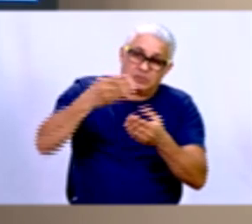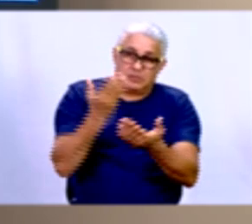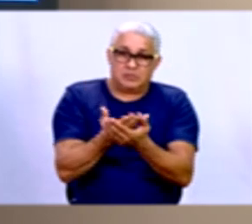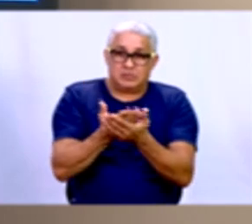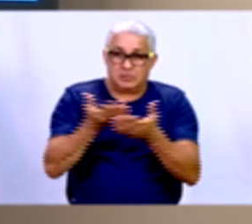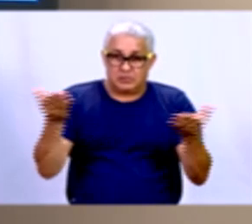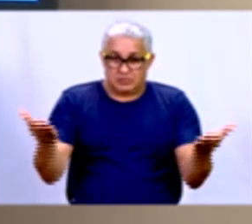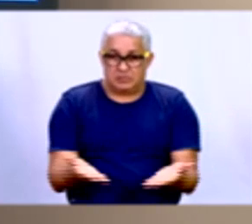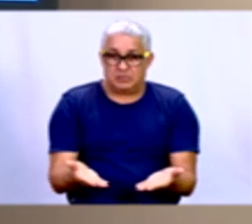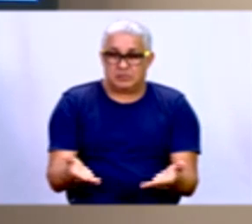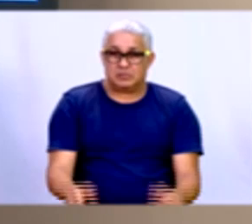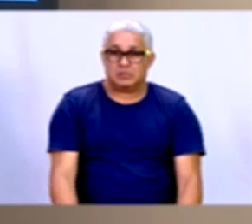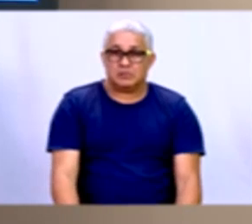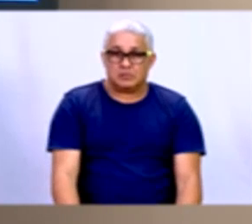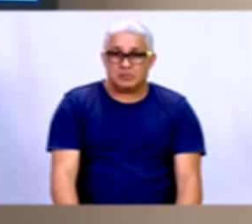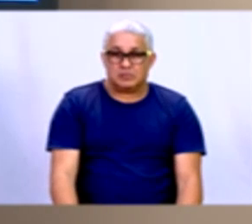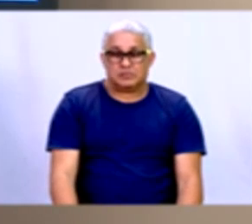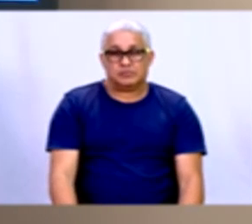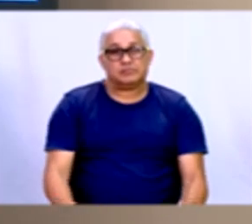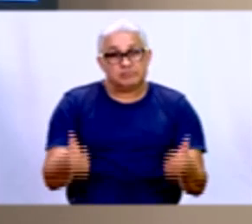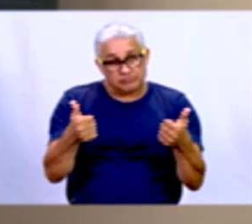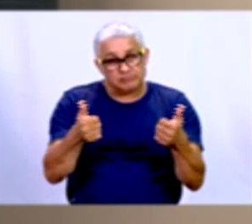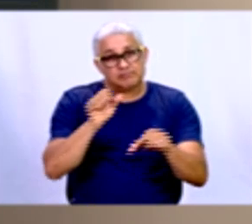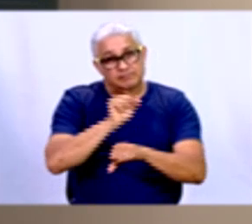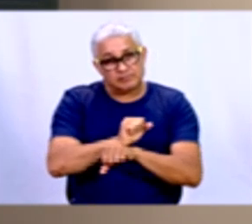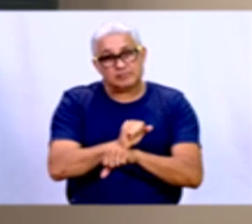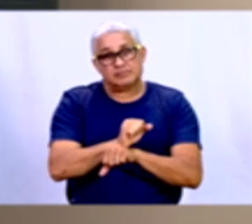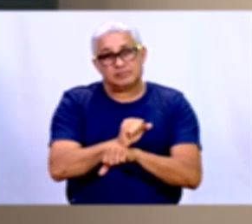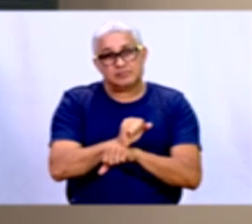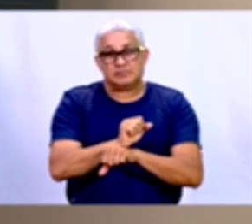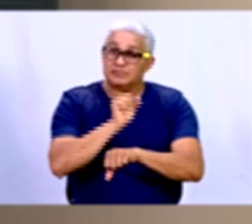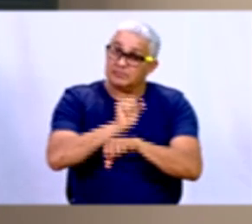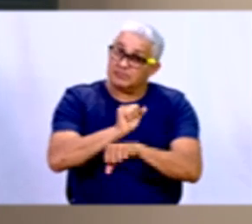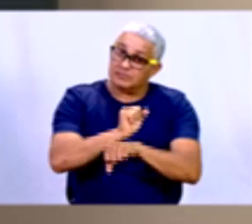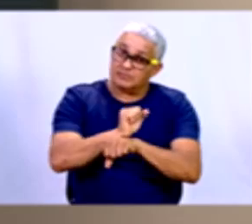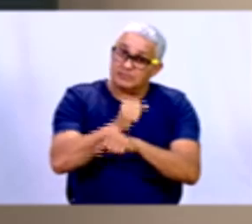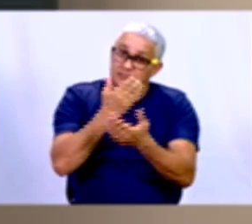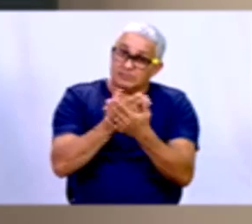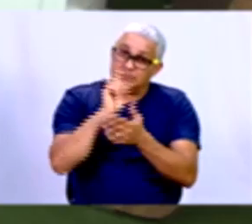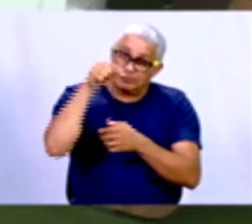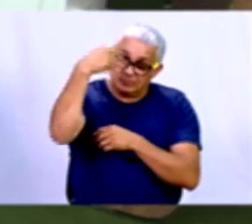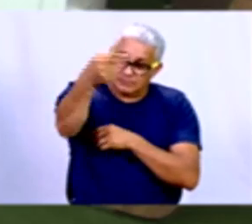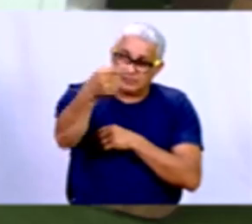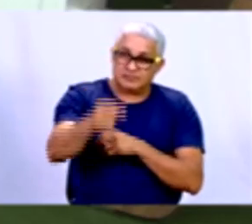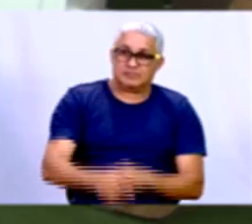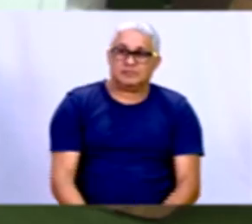Então, ficamos por aqui e aguardamos a próxima aula.